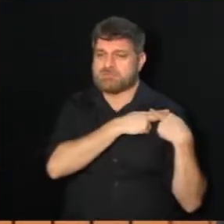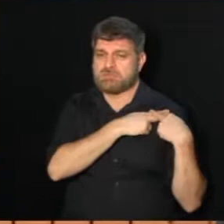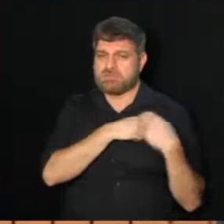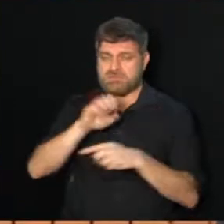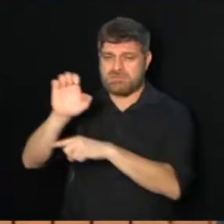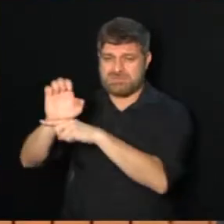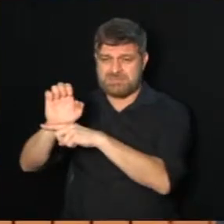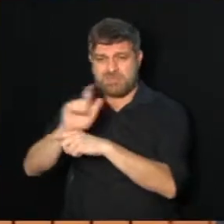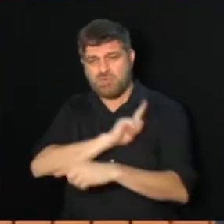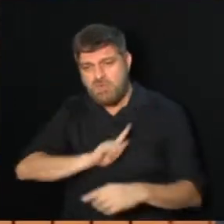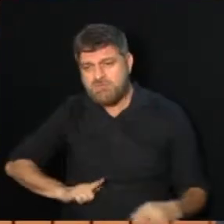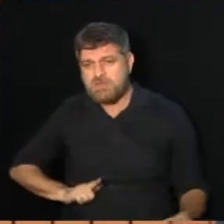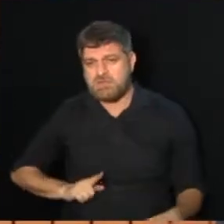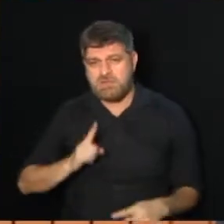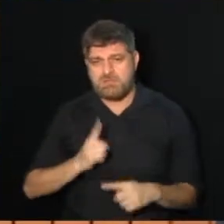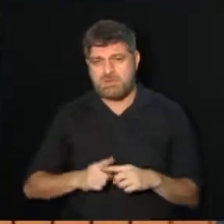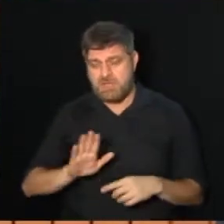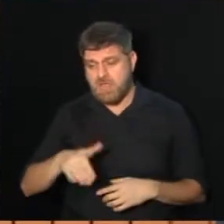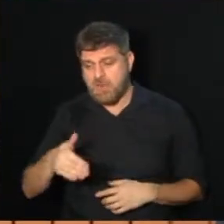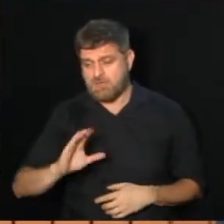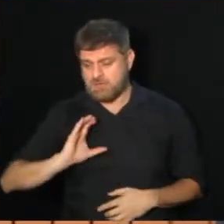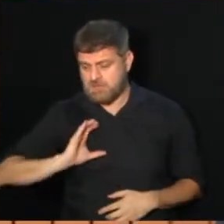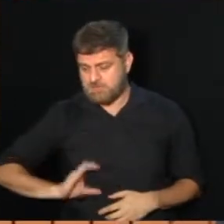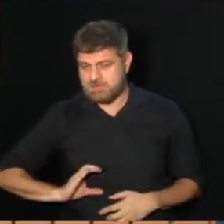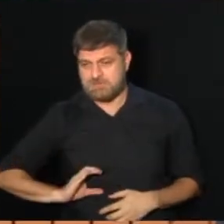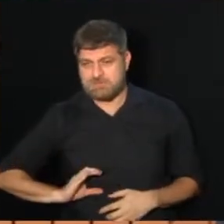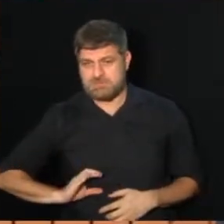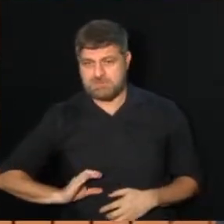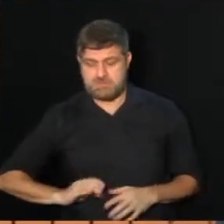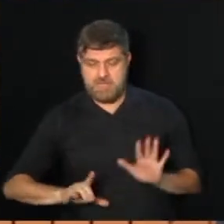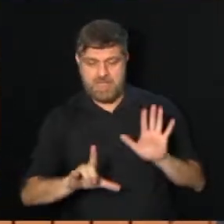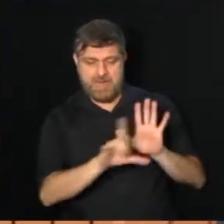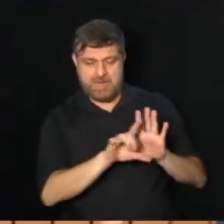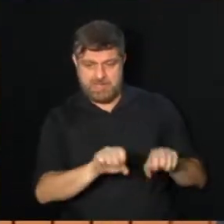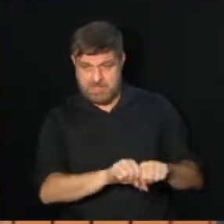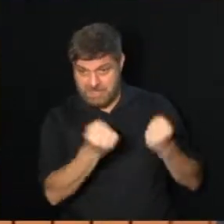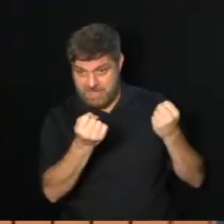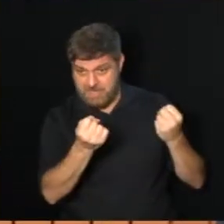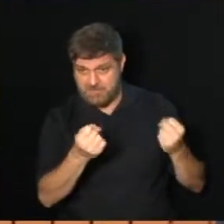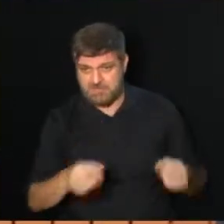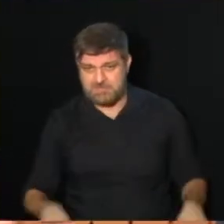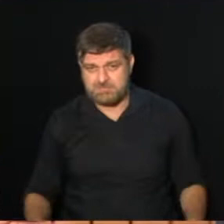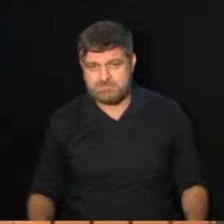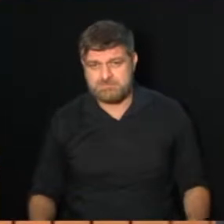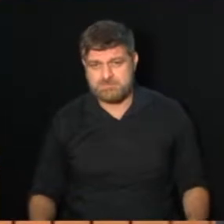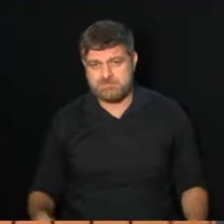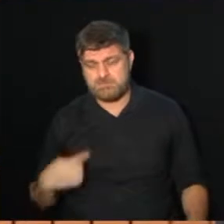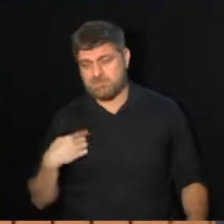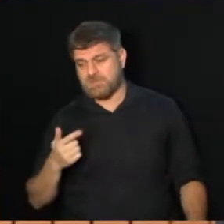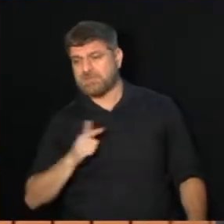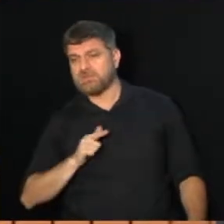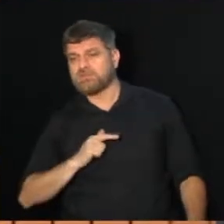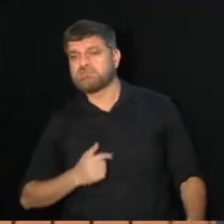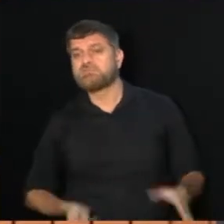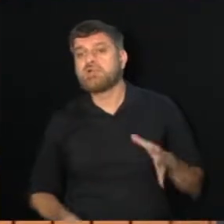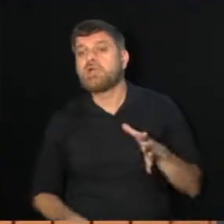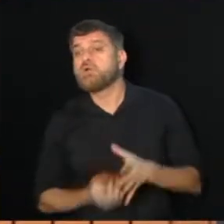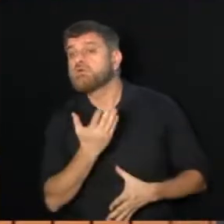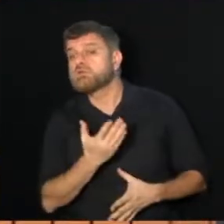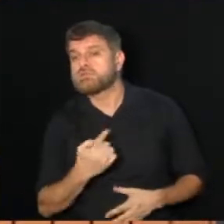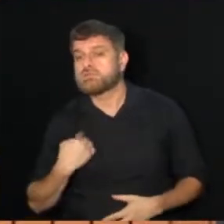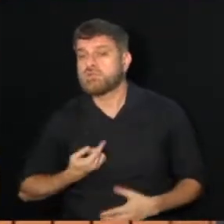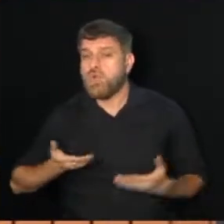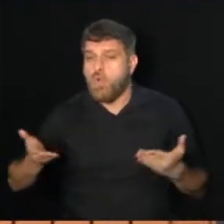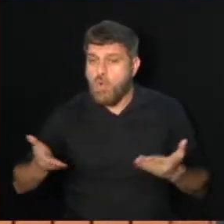temos a seguinte situação: quando um cidadão ele viola as regras do direito, nós temos um efeito. E o que nós